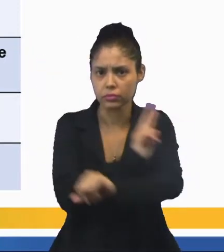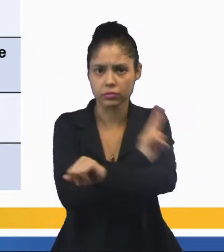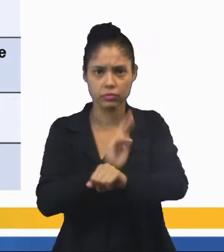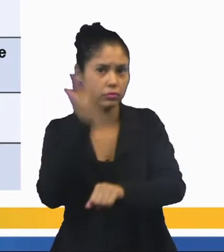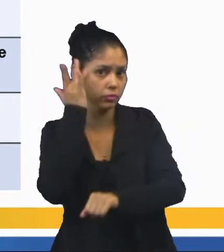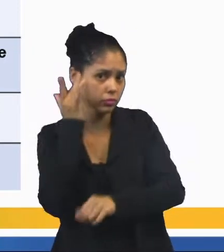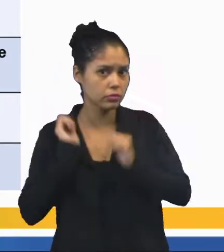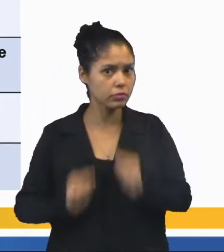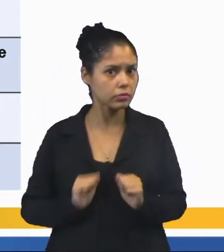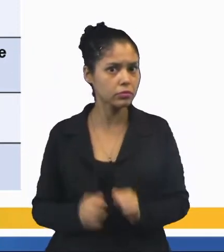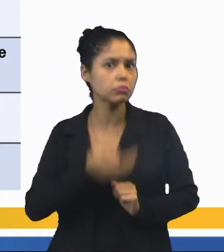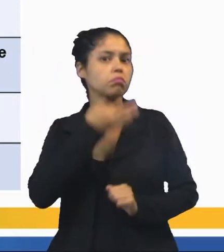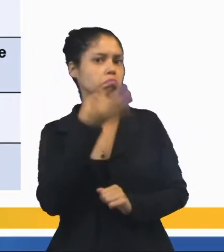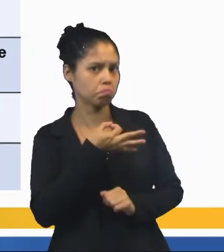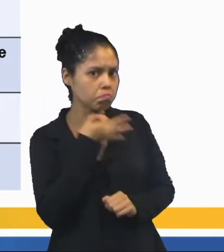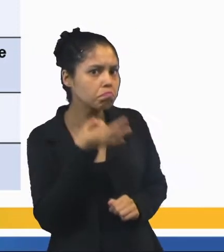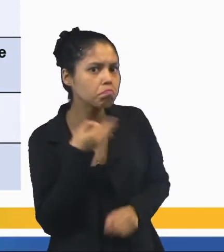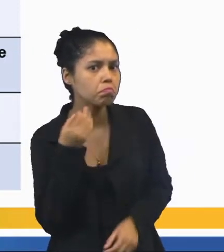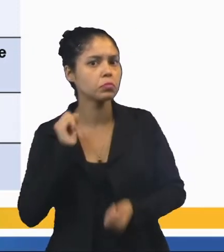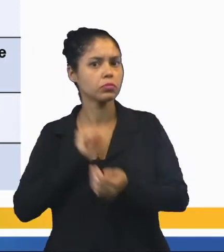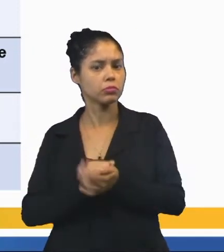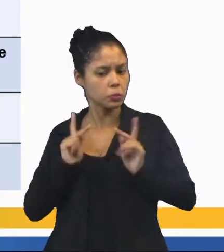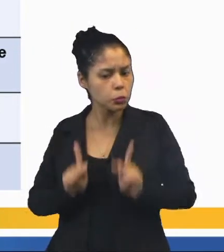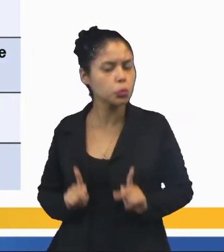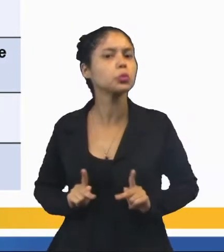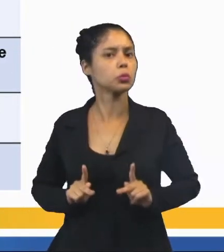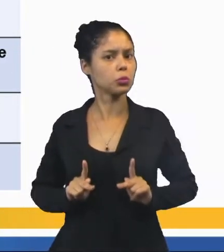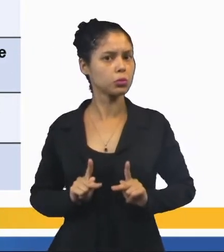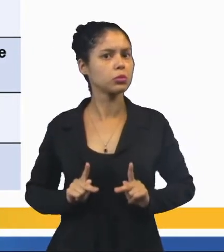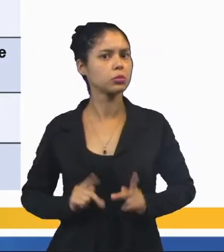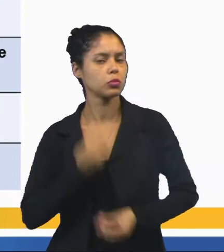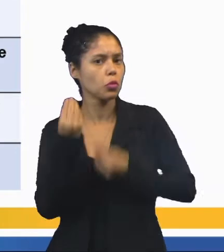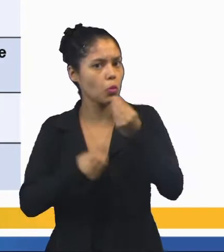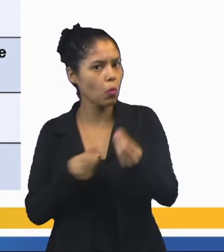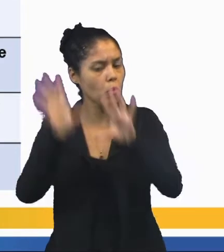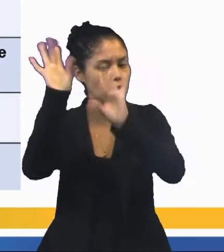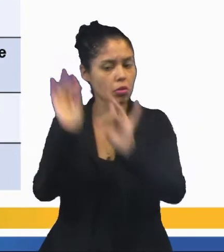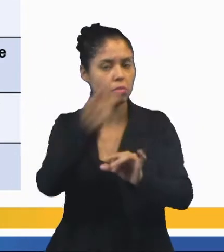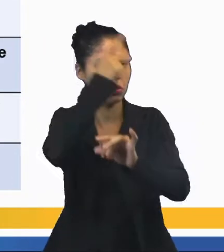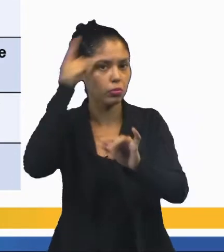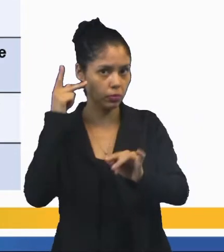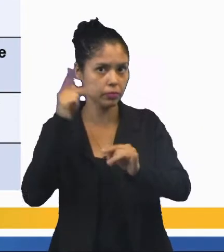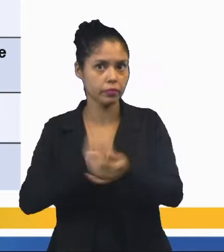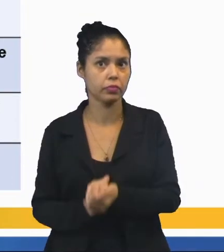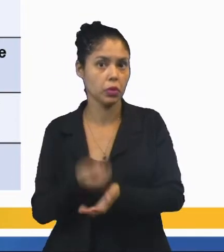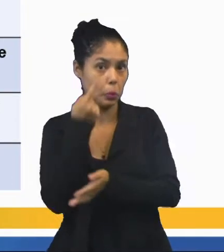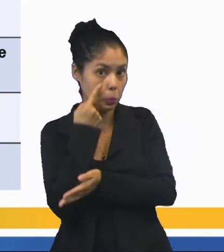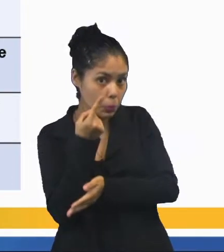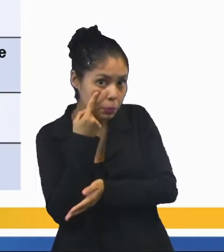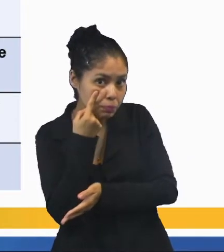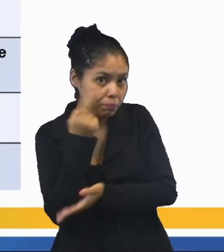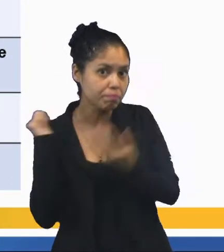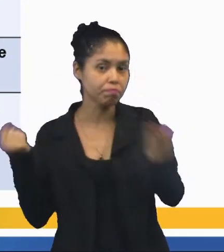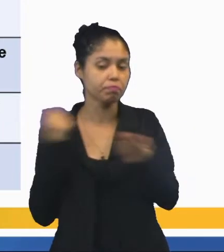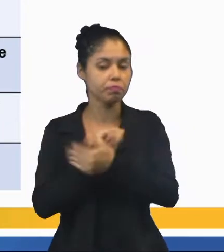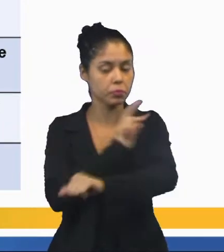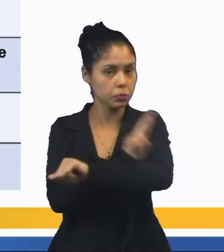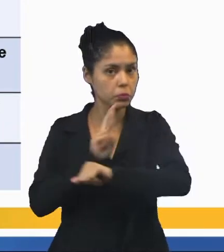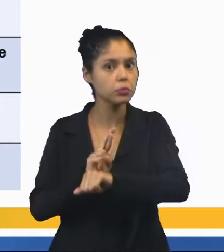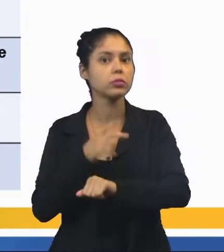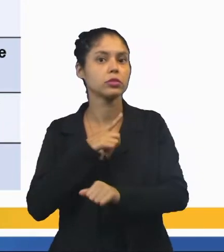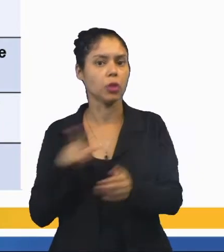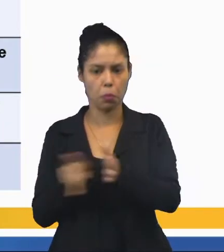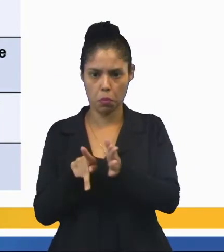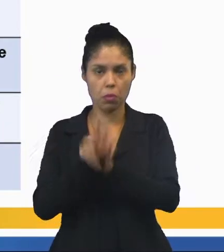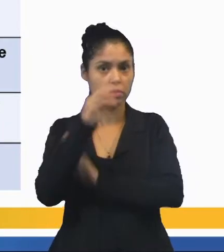acha que pode dar um palpite sobre o comportamento, sobre a maneira de ser de cada pessoa. Olha, a religião tem que entender que o